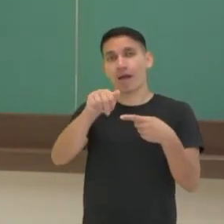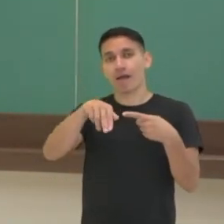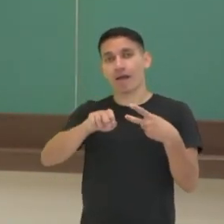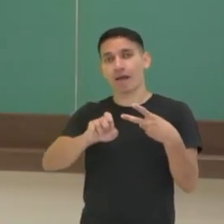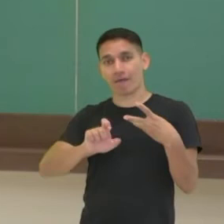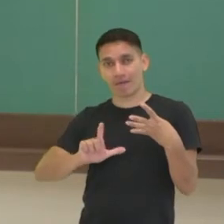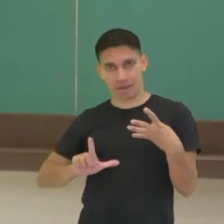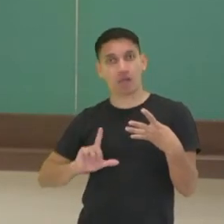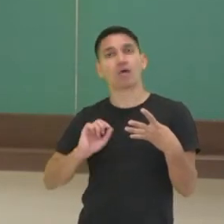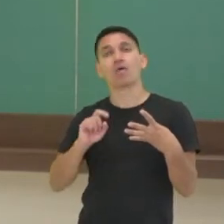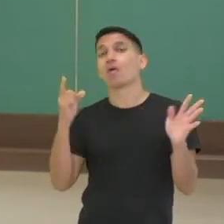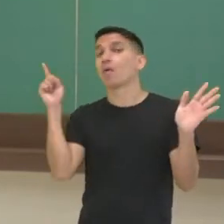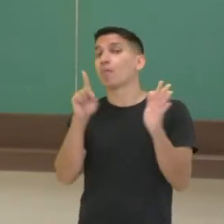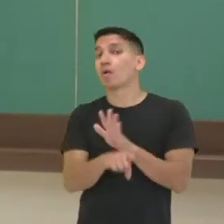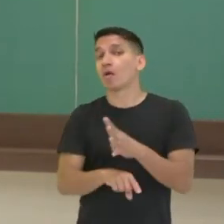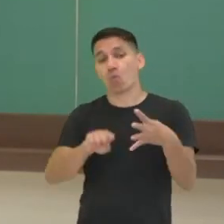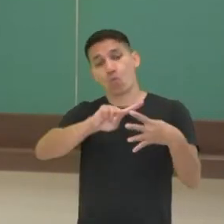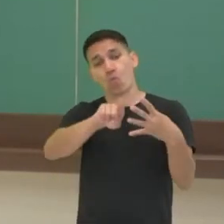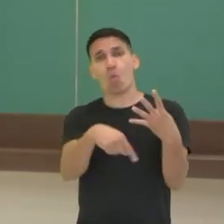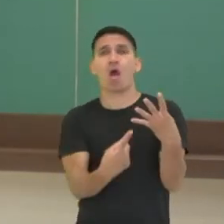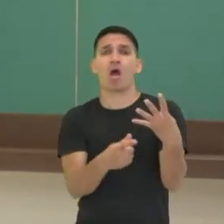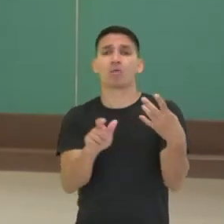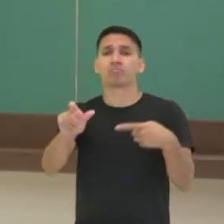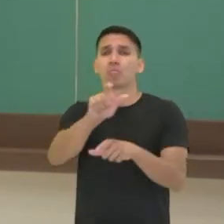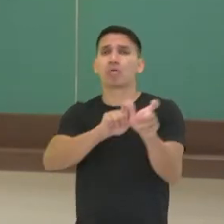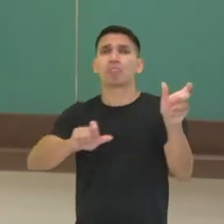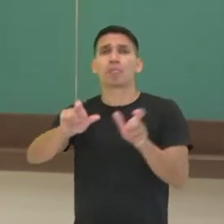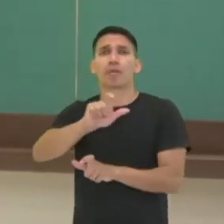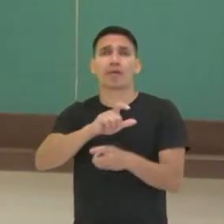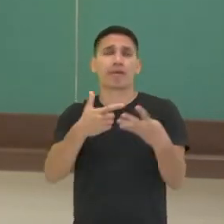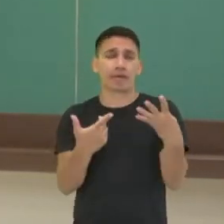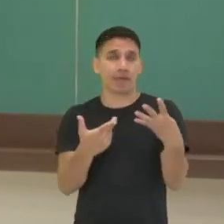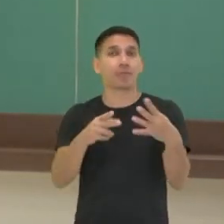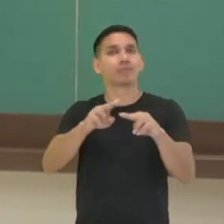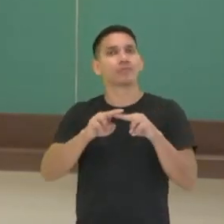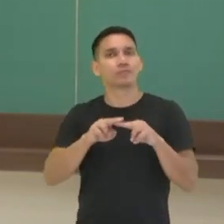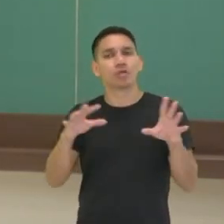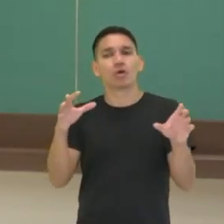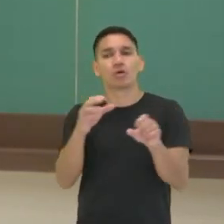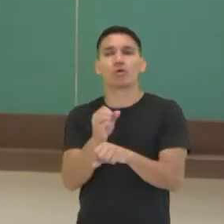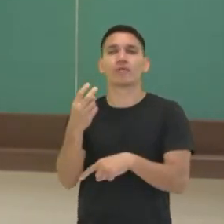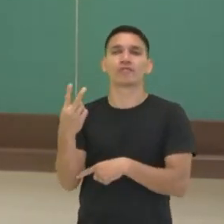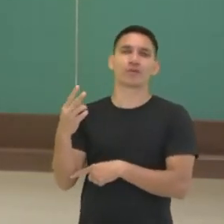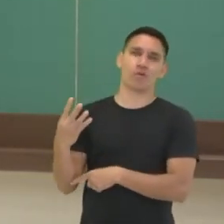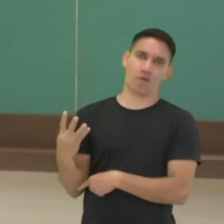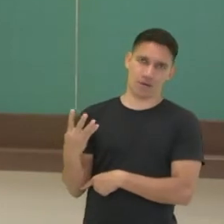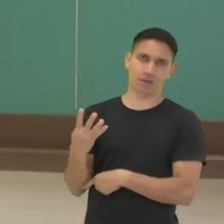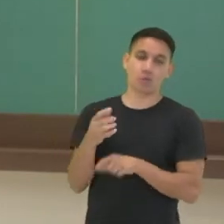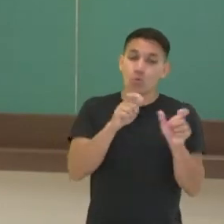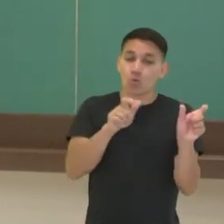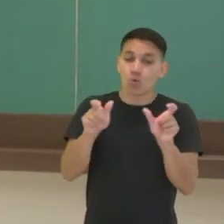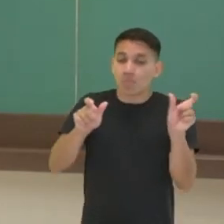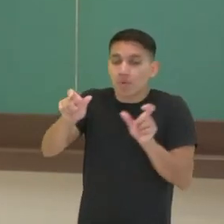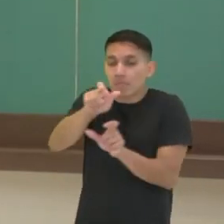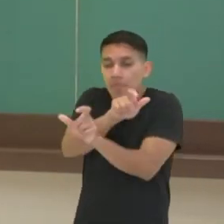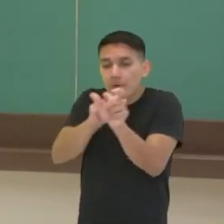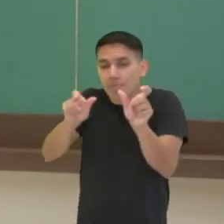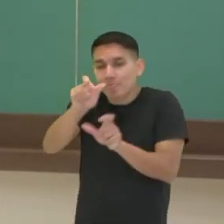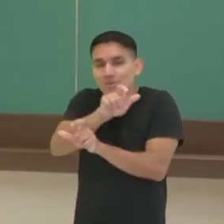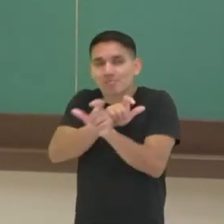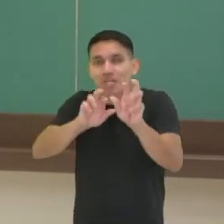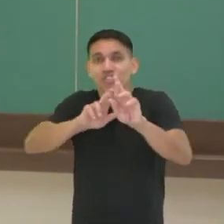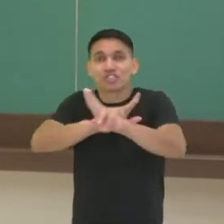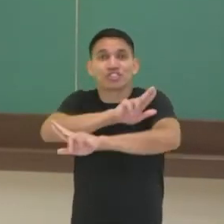eu vou permutar 4 letras, tá? Então, com isso, eu tenho 24 posições diferentes